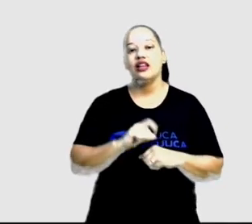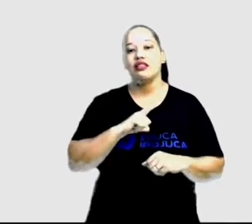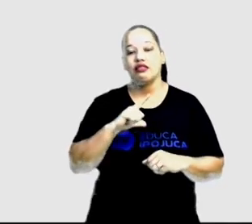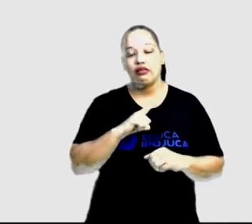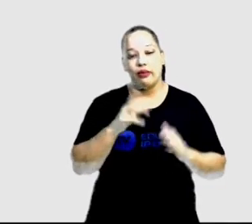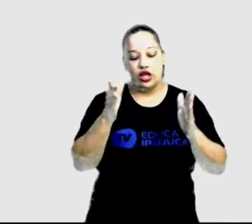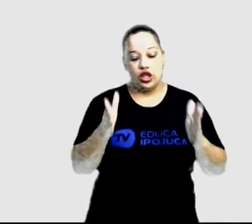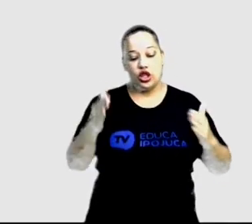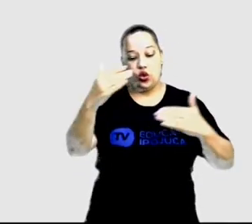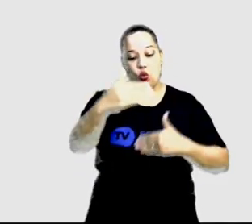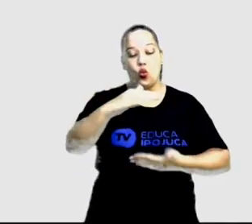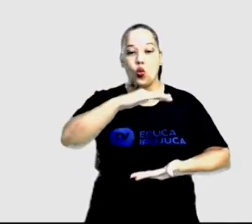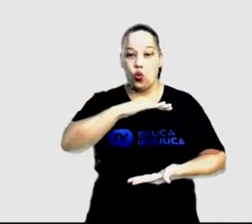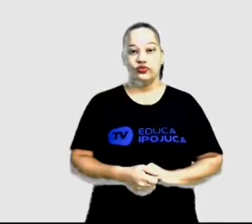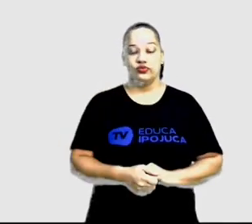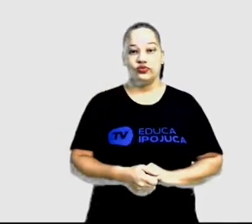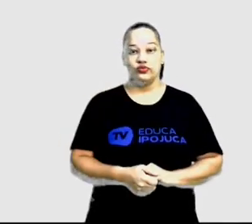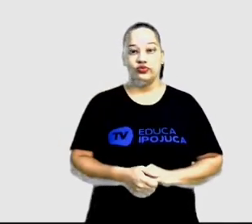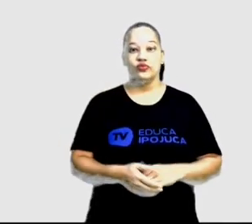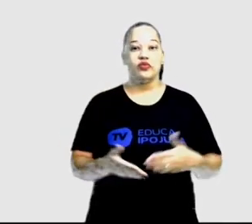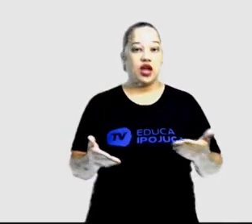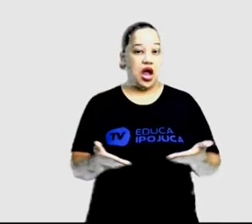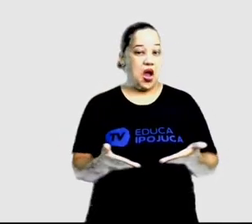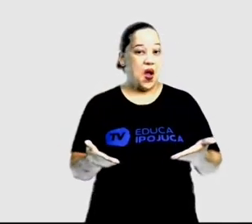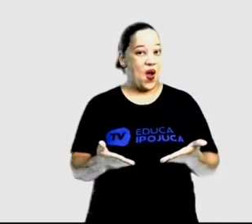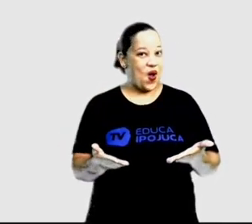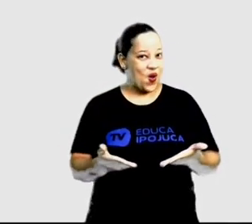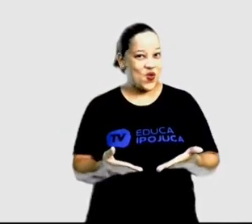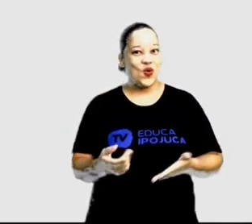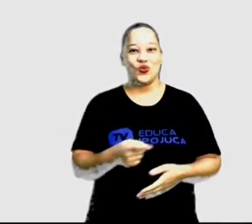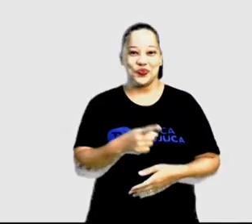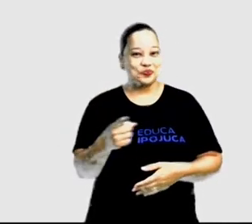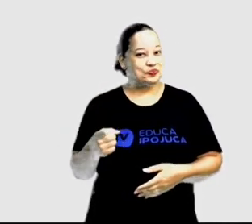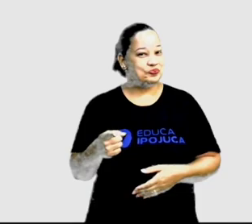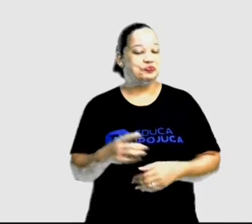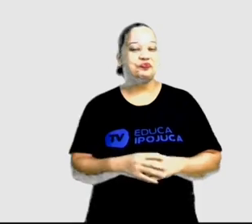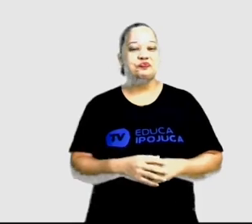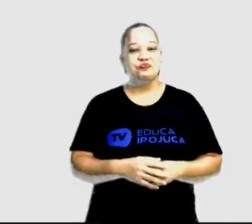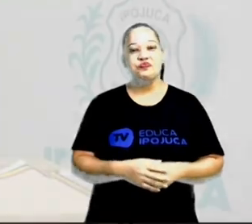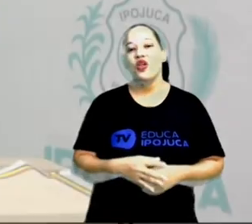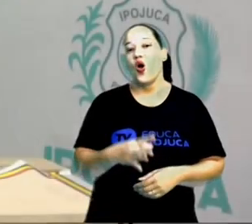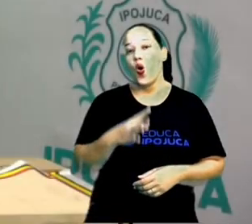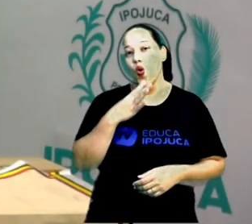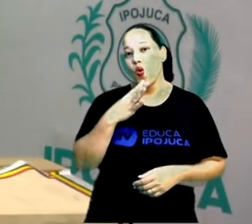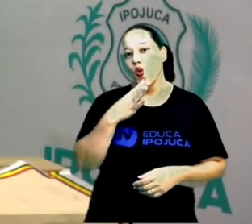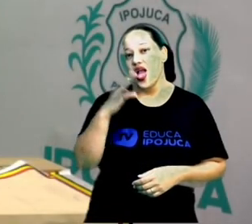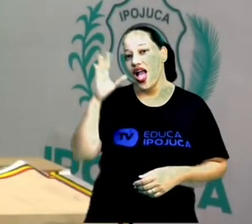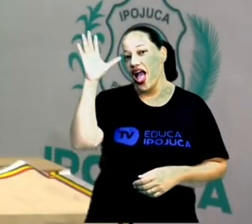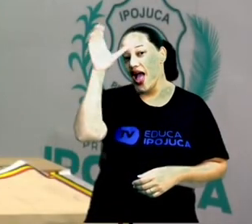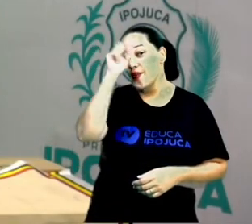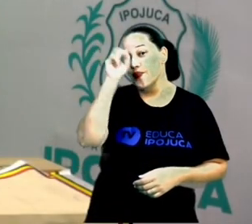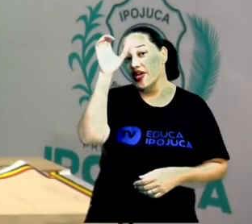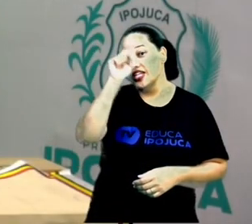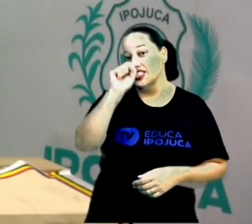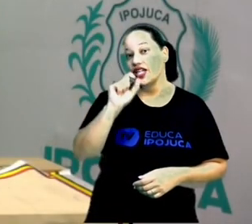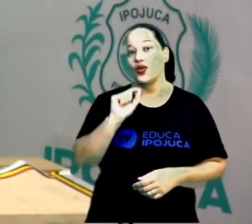o paralelepípedo. Agora, meus amores, vamos conhecer